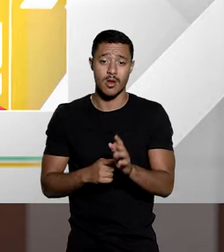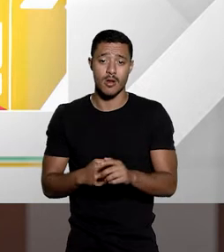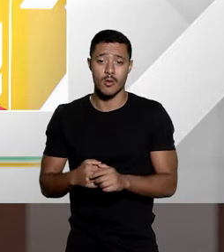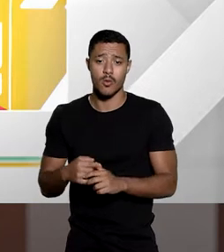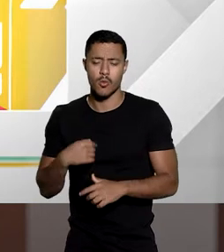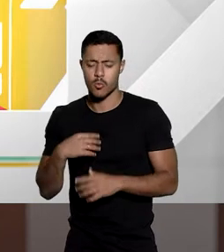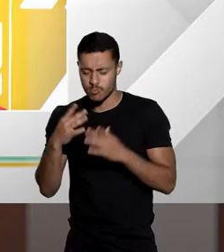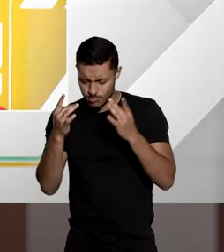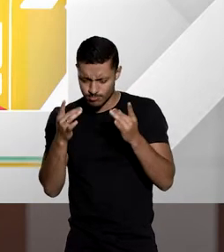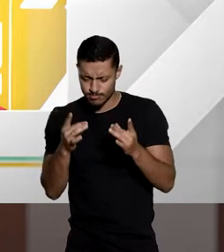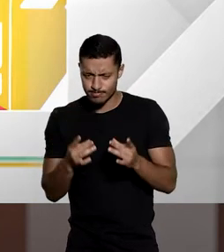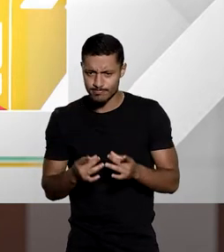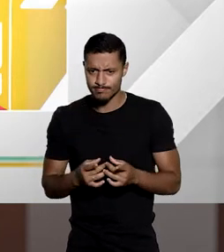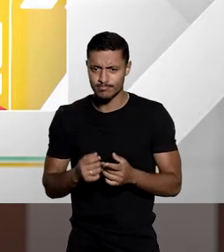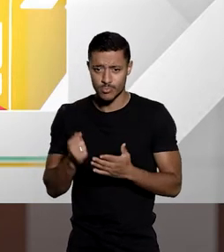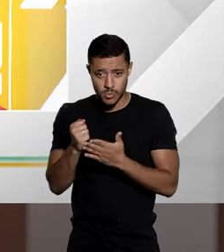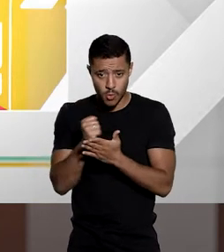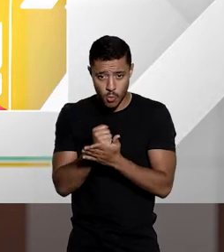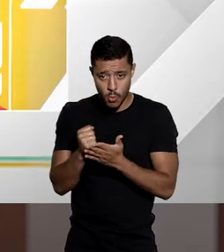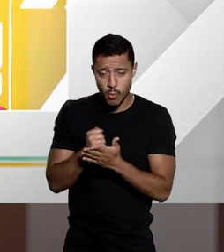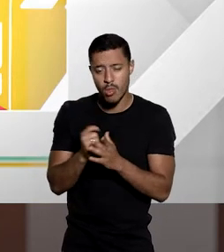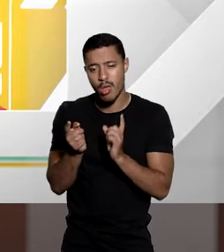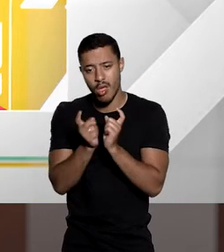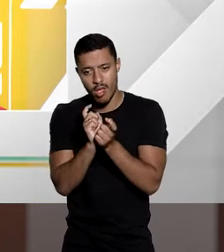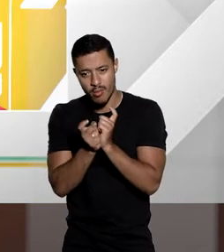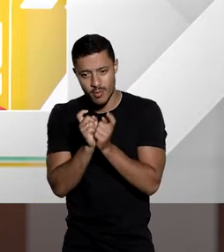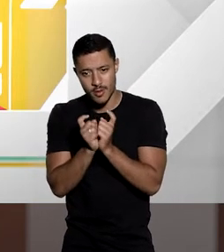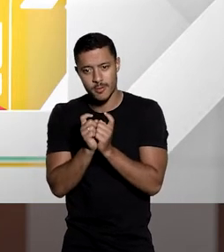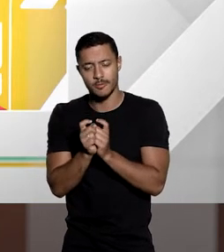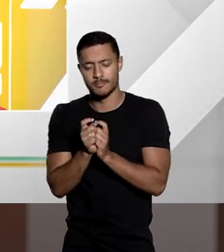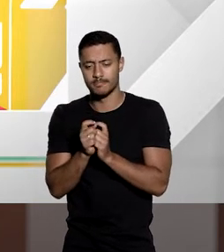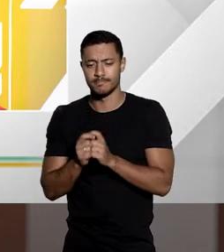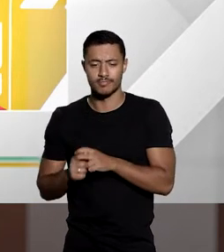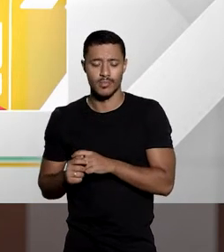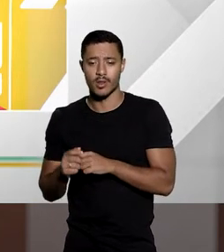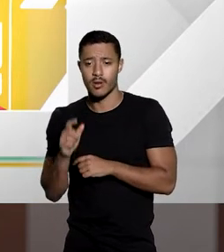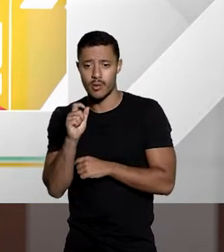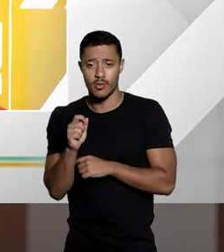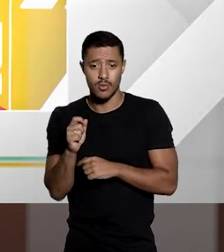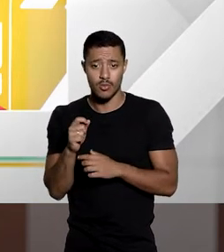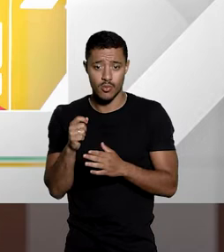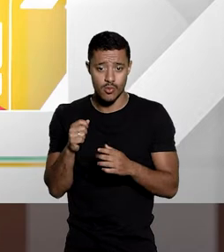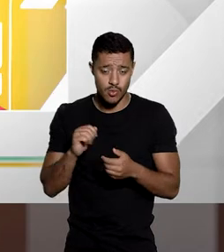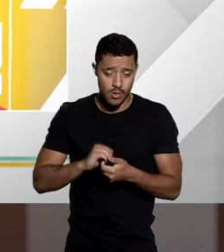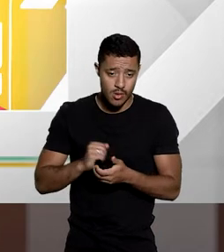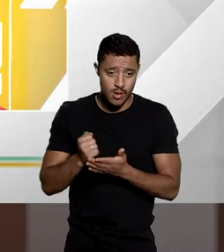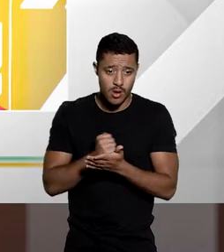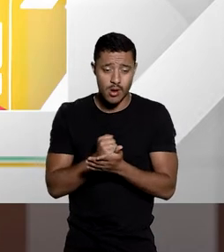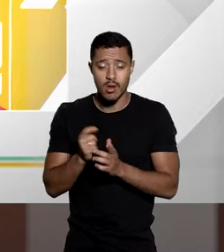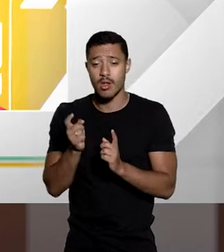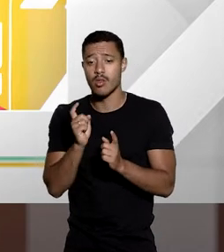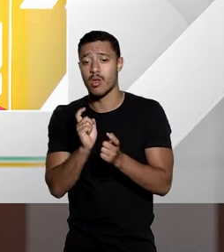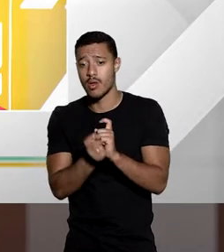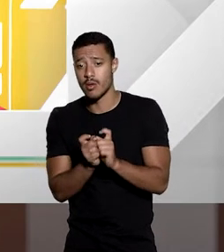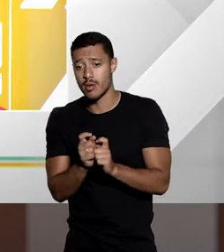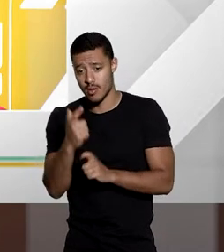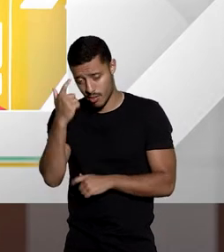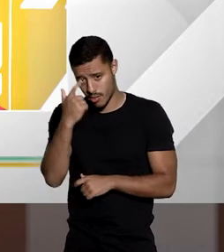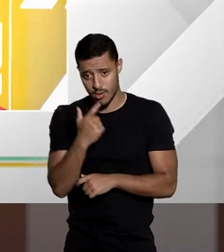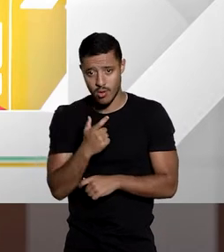um específico sobre licitação e contrato administrativo, que é um dos volumes do Tratado de Direito Administrativo que